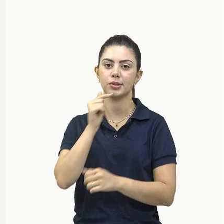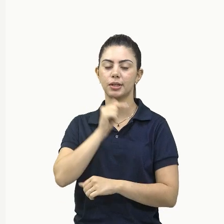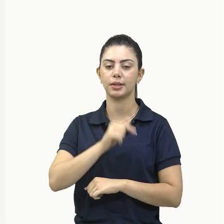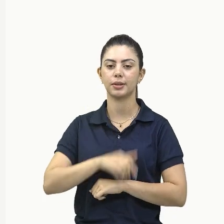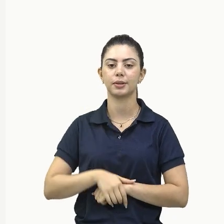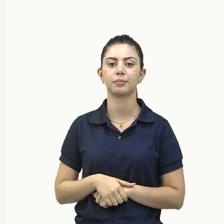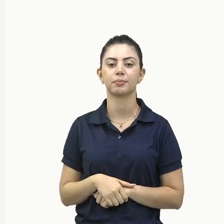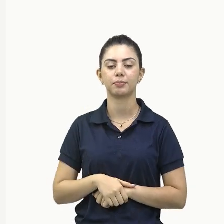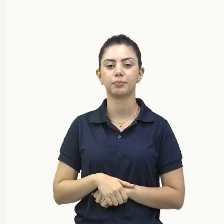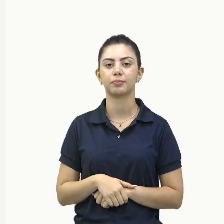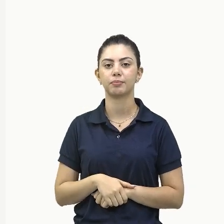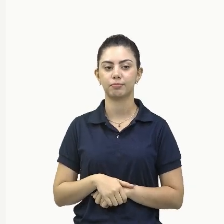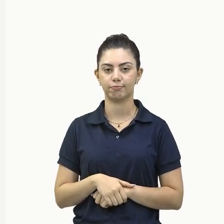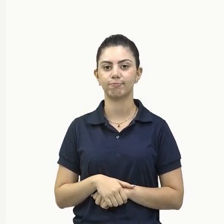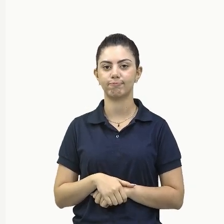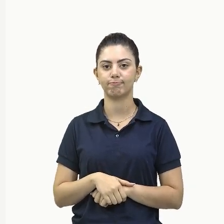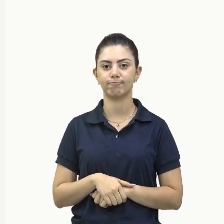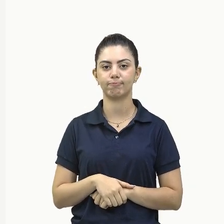Beleza.